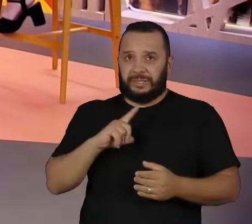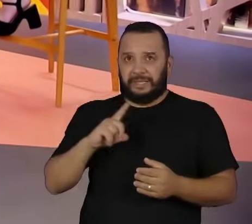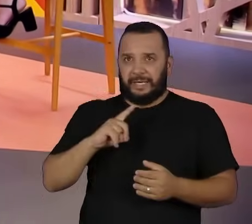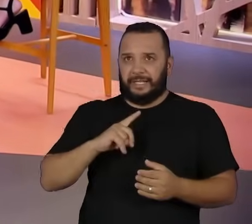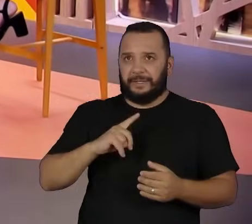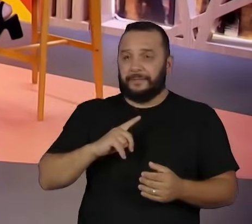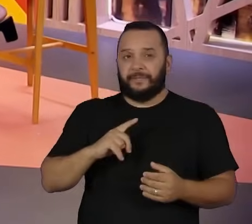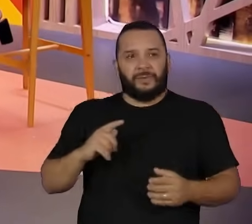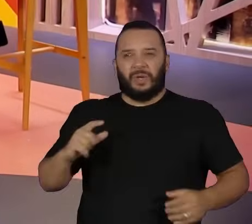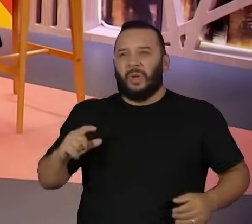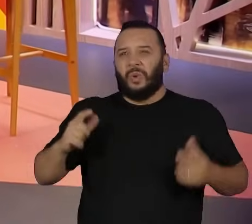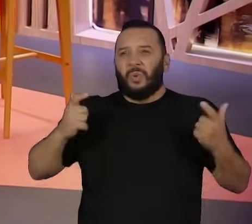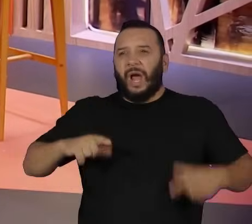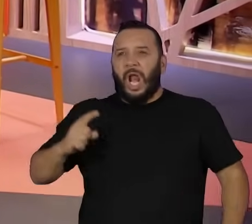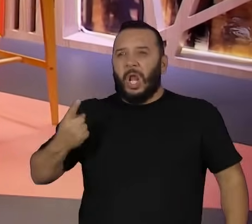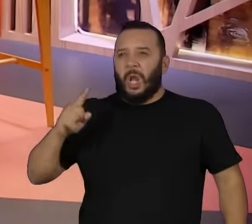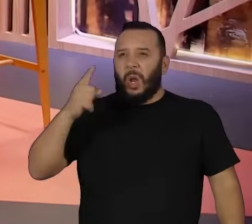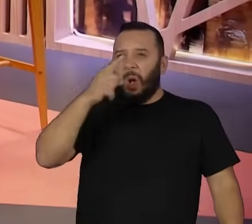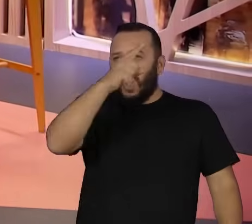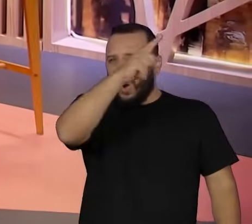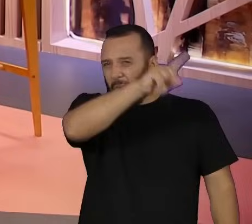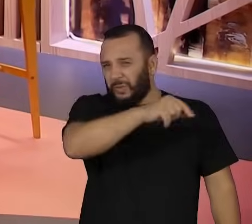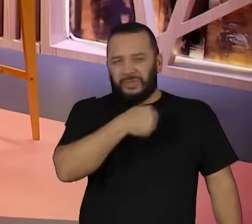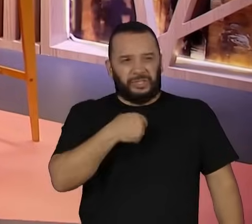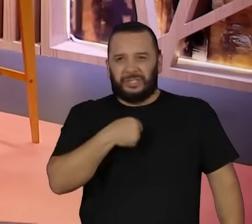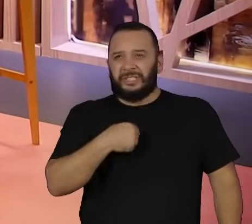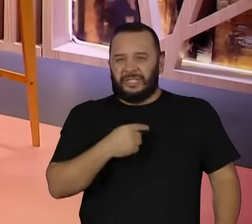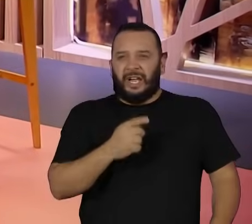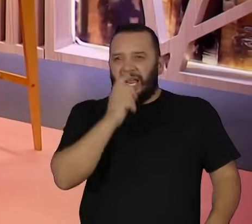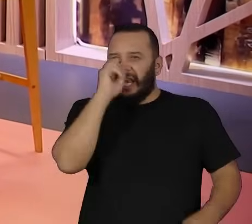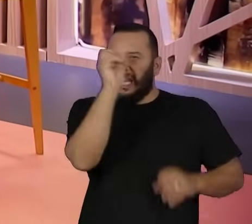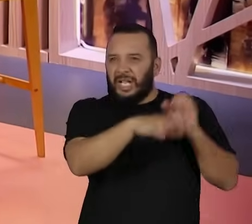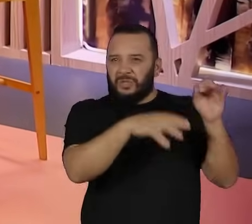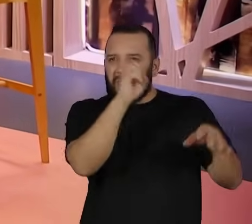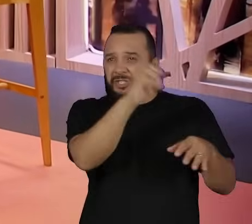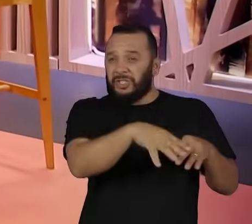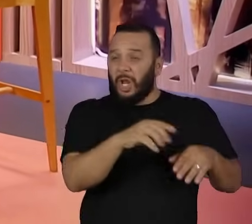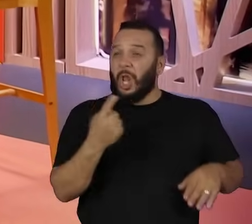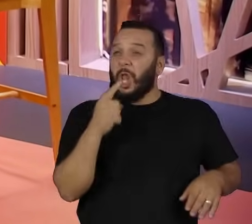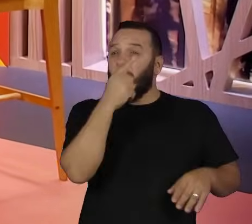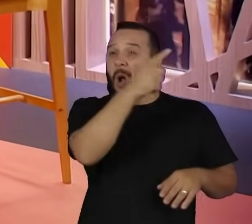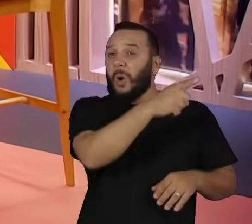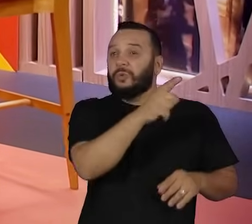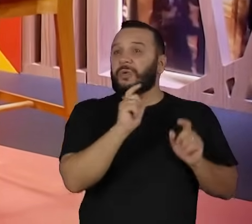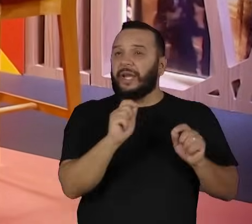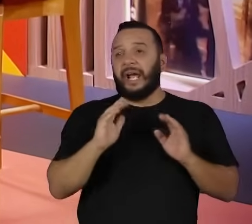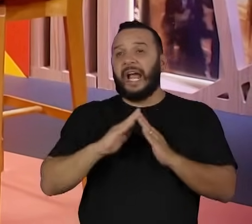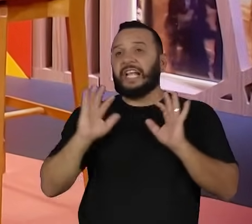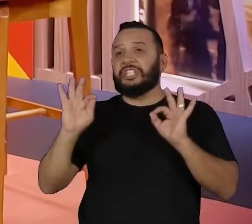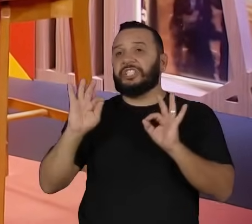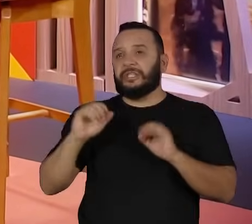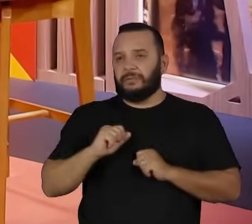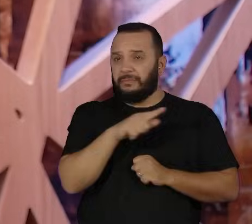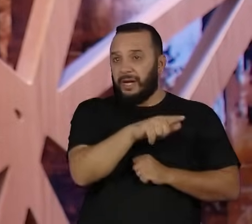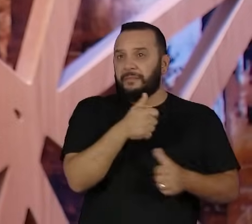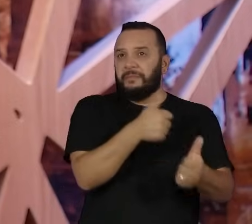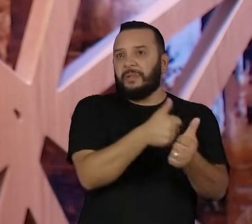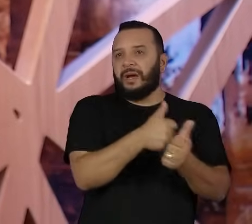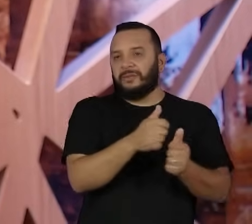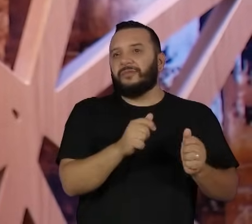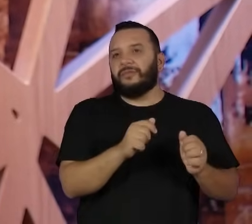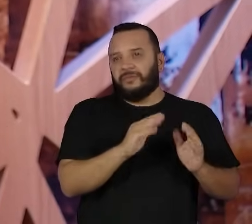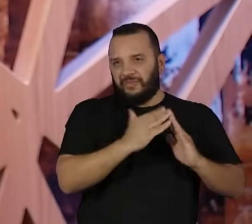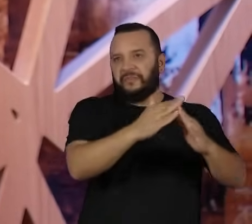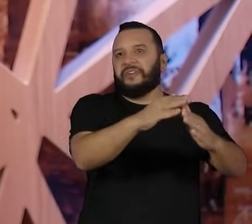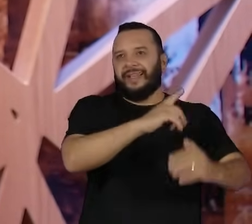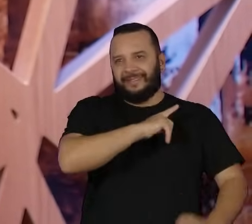muito longe de mansões, mas muito perto de comunidades, né? Então a gente precisa dar olhar e